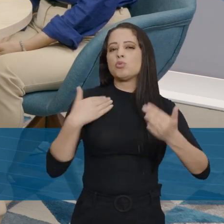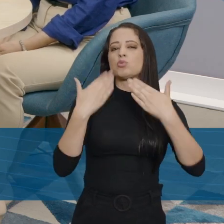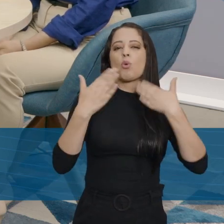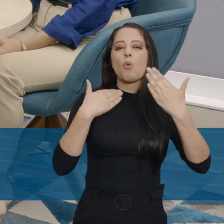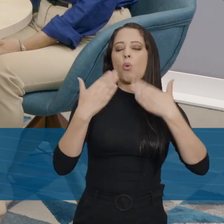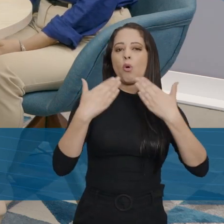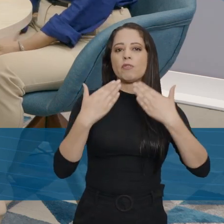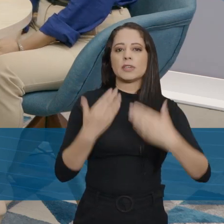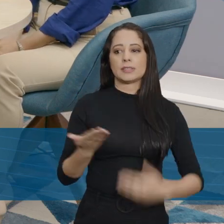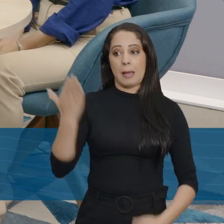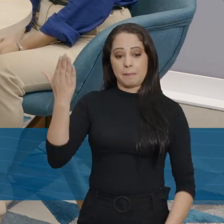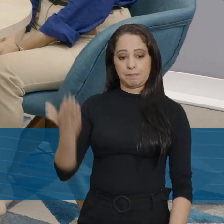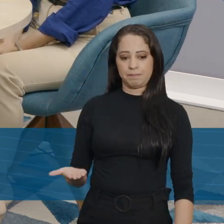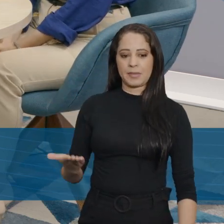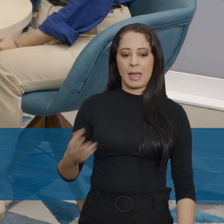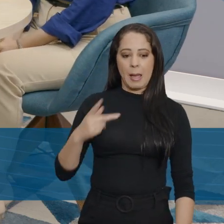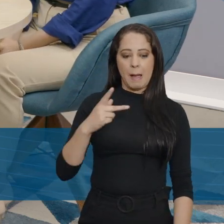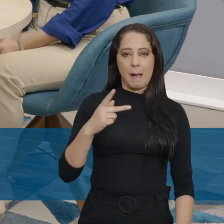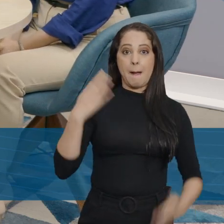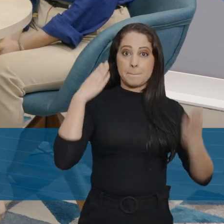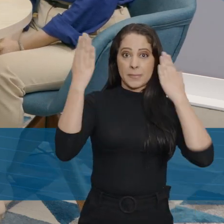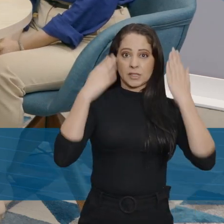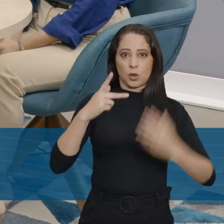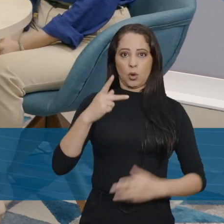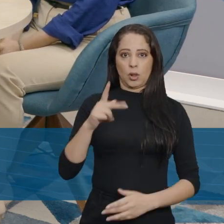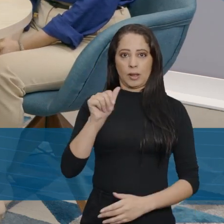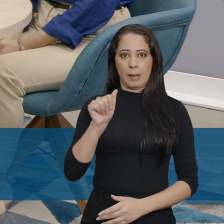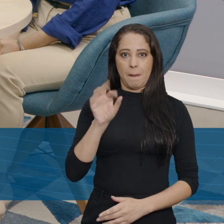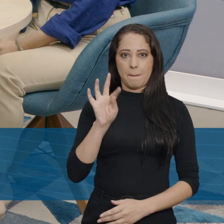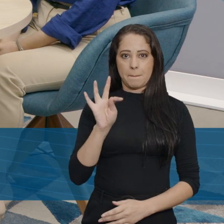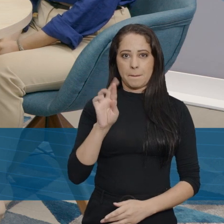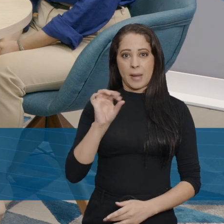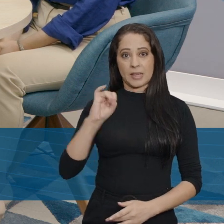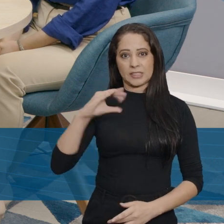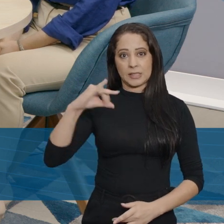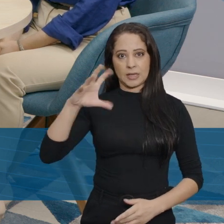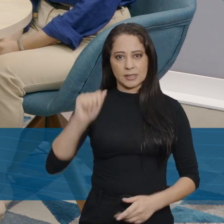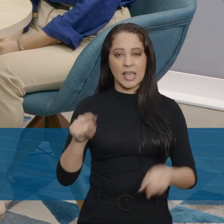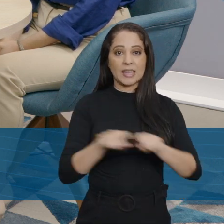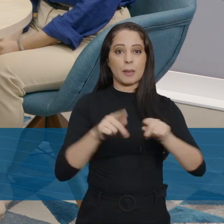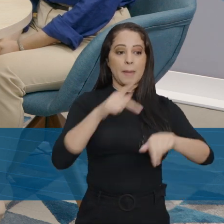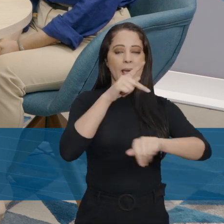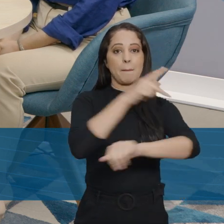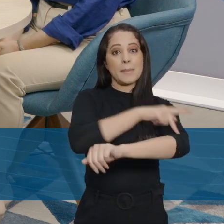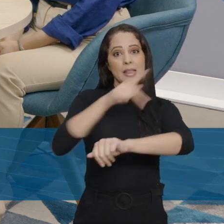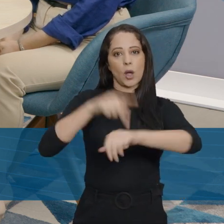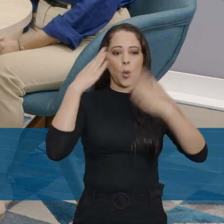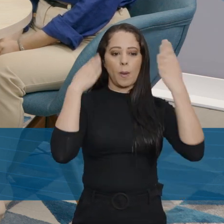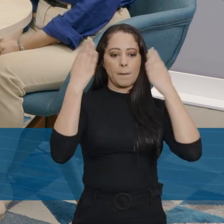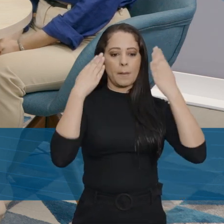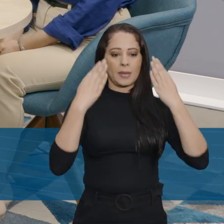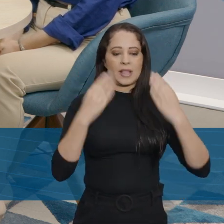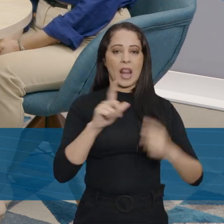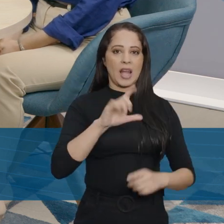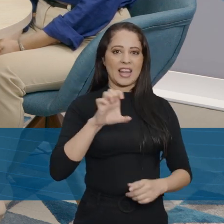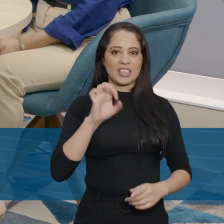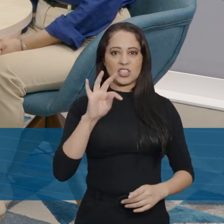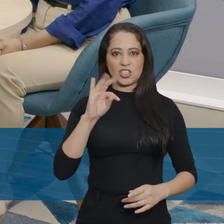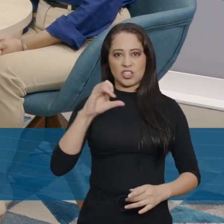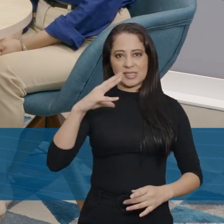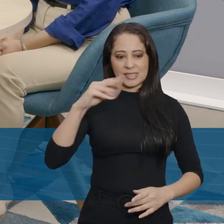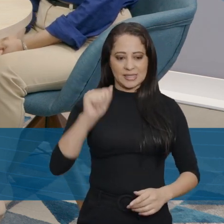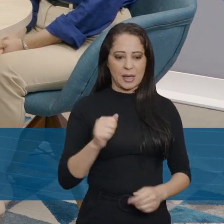com a gente, falar deste assunto, eu recebo hoje a psicóloga Patrícia Napoleone e também a psicopedagoga Letícia Ferreira